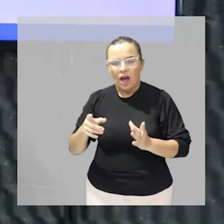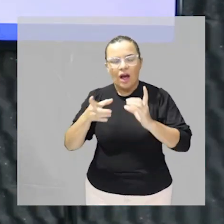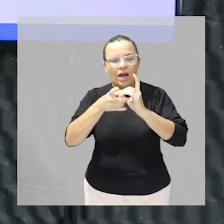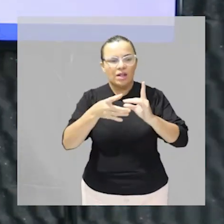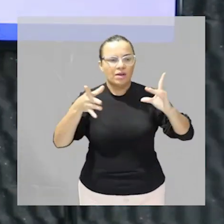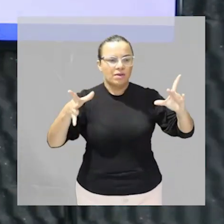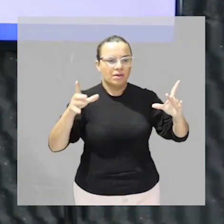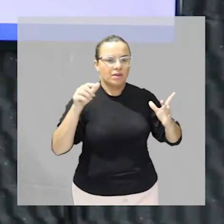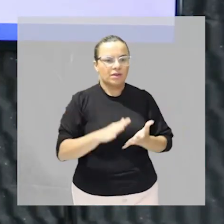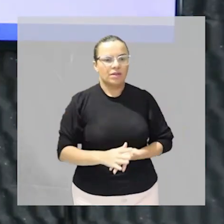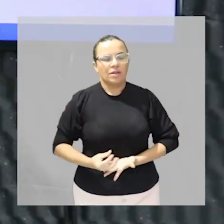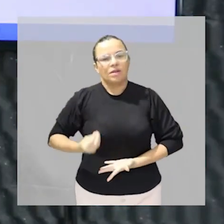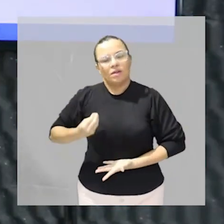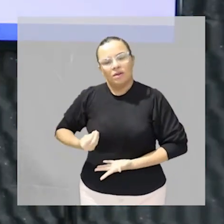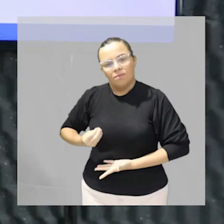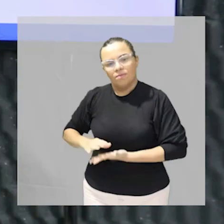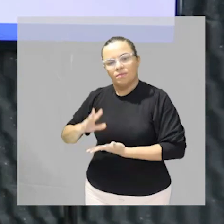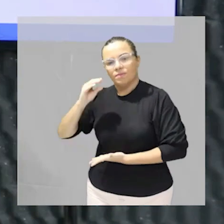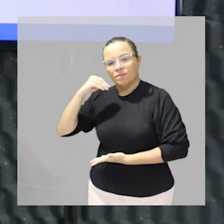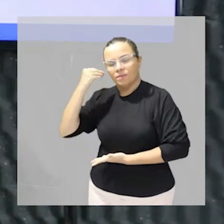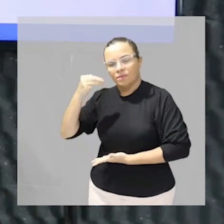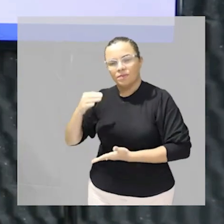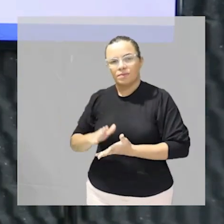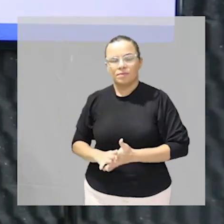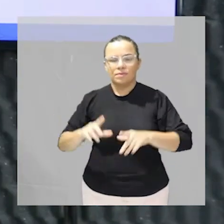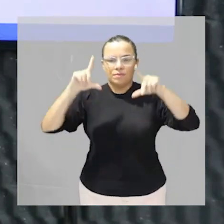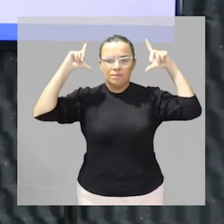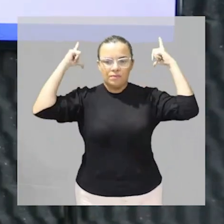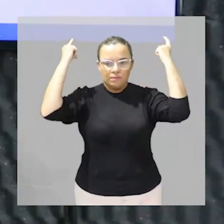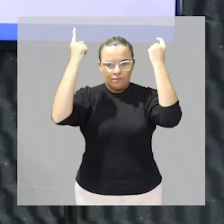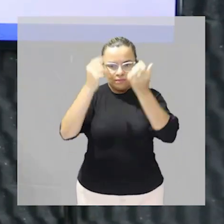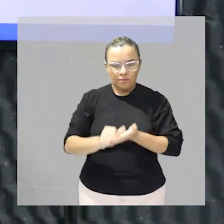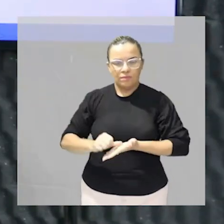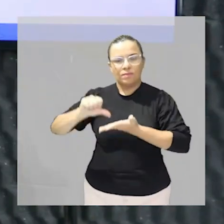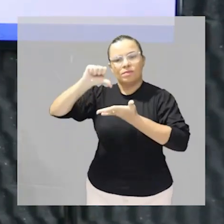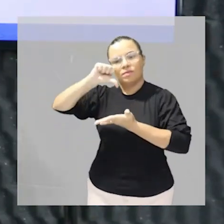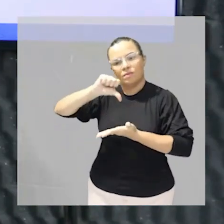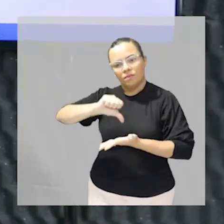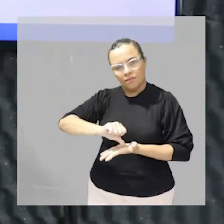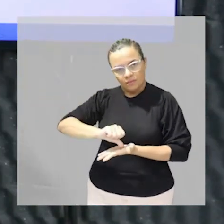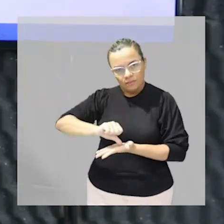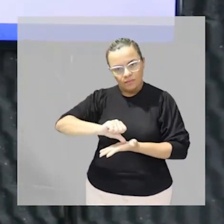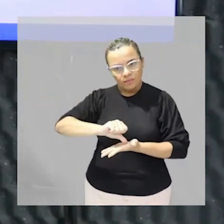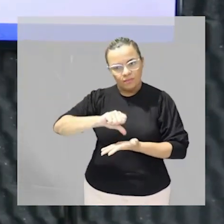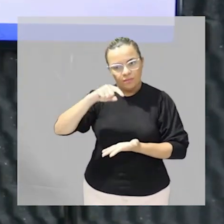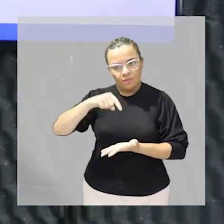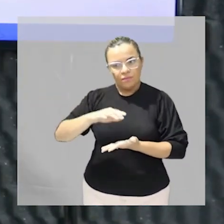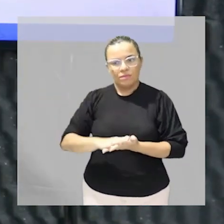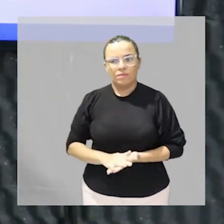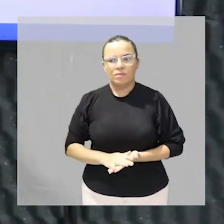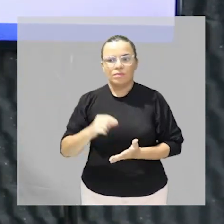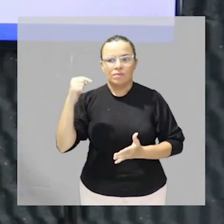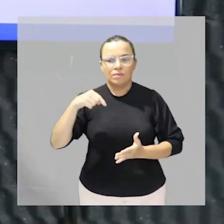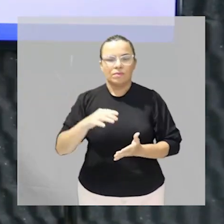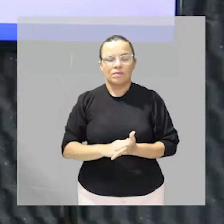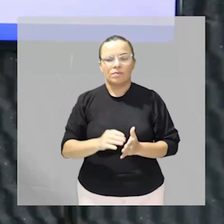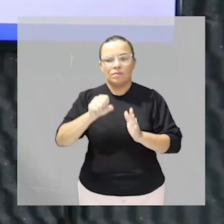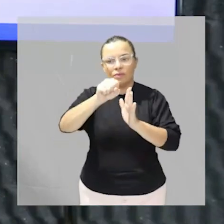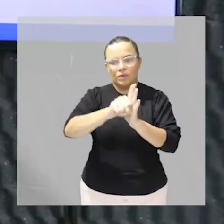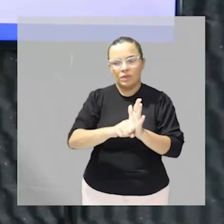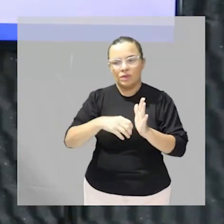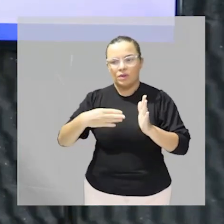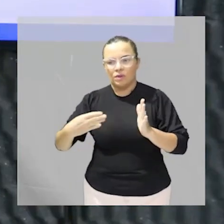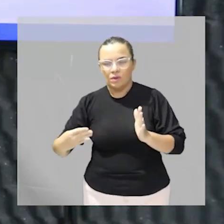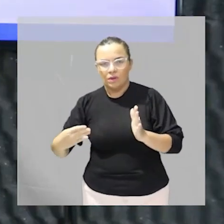democrática vivenciada e experimentada pelos gregos atenienses no século IV